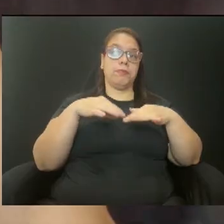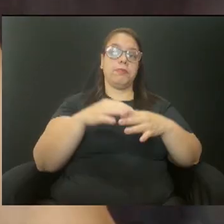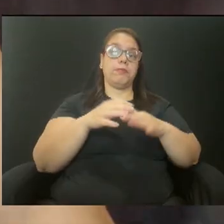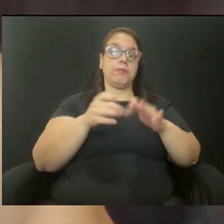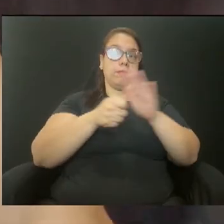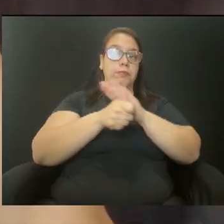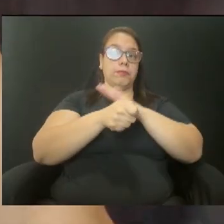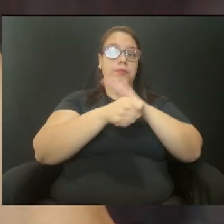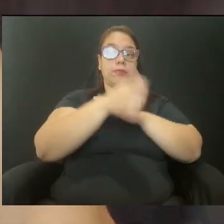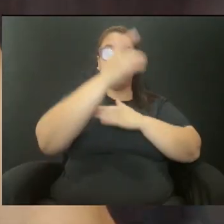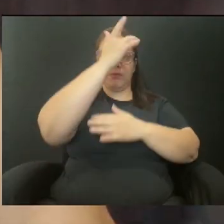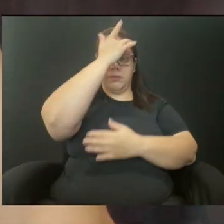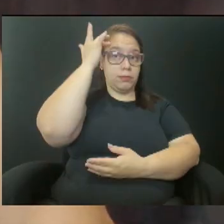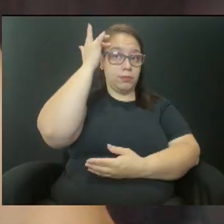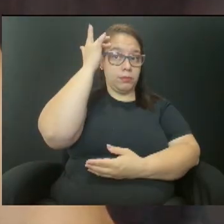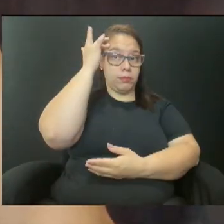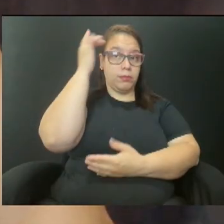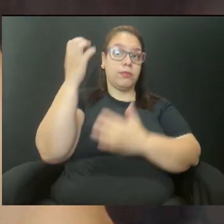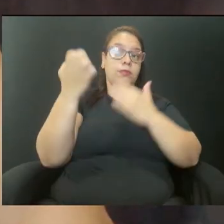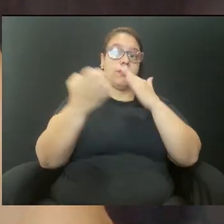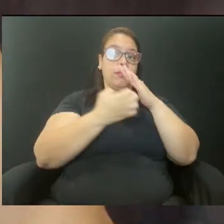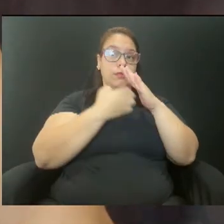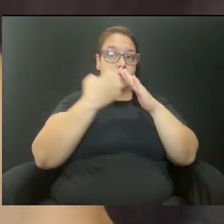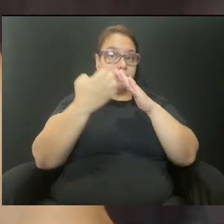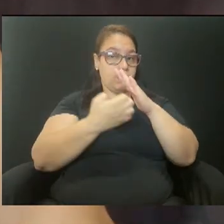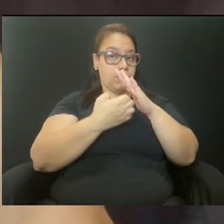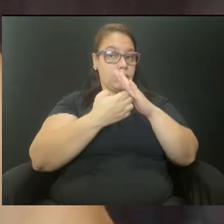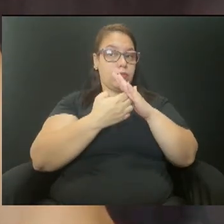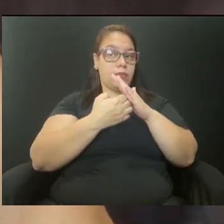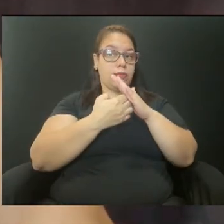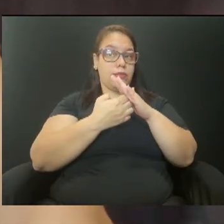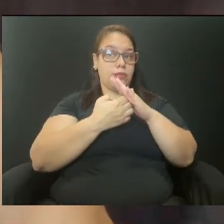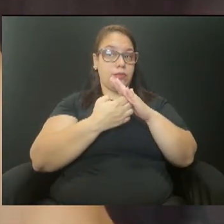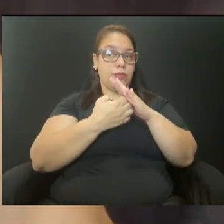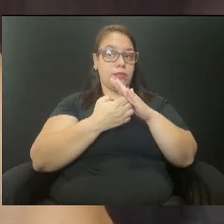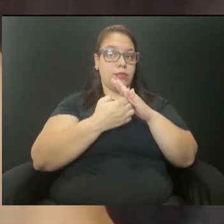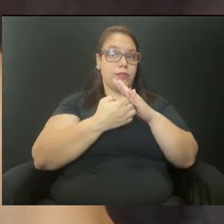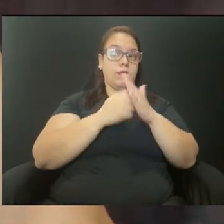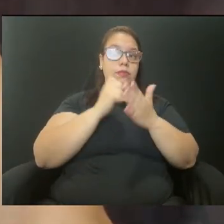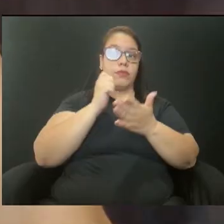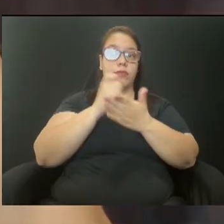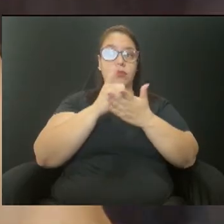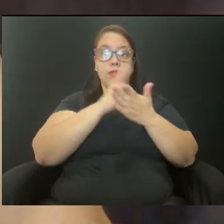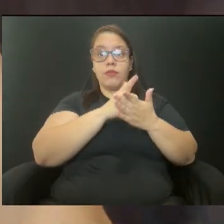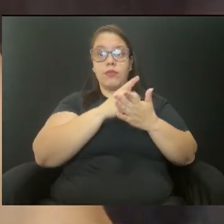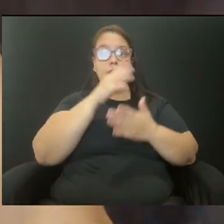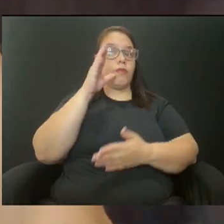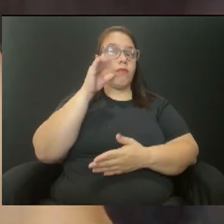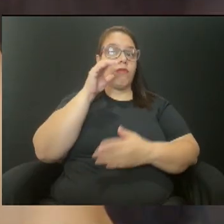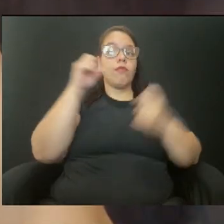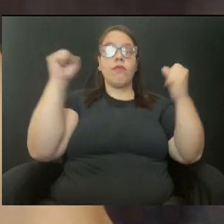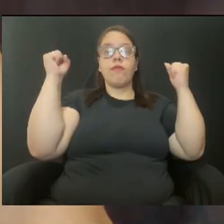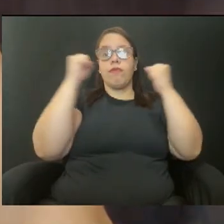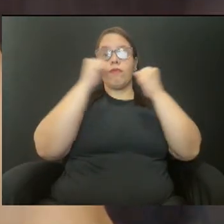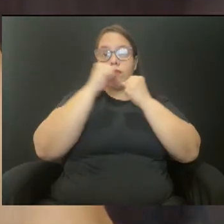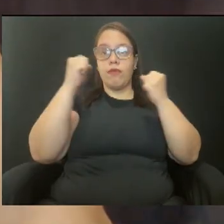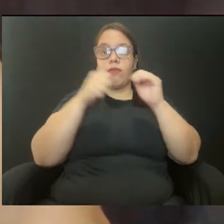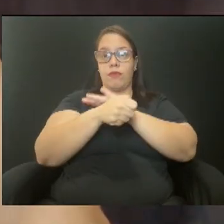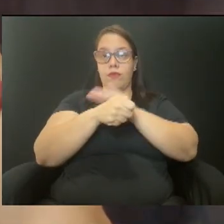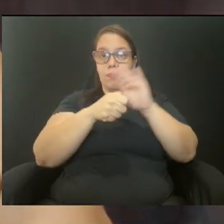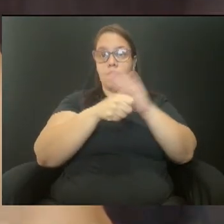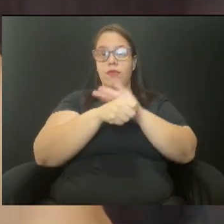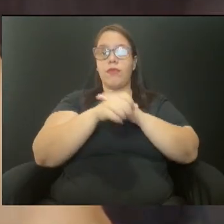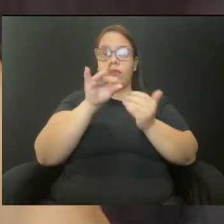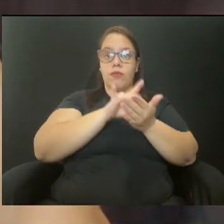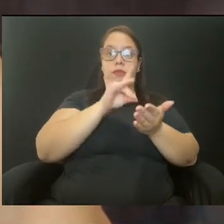mental, empresas que são ali, pagam para o funcionário até fazer atividade física, investem de fato no funcionário, né? Hoje as